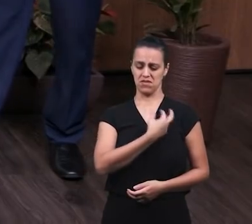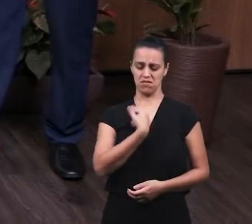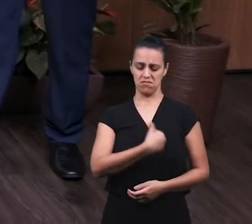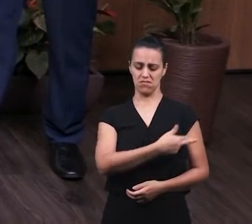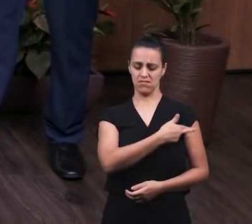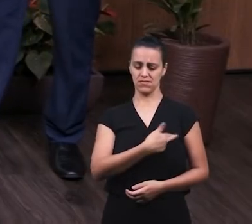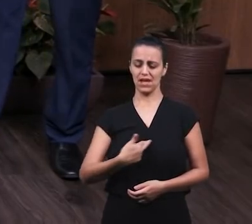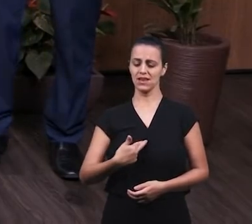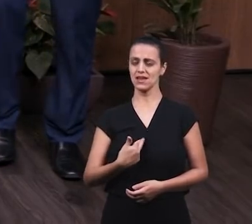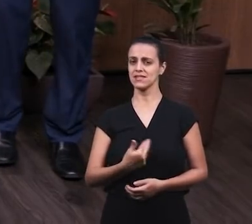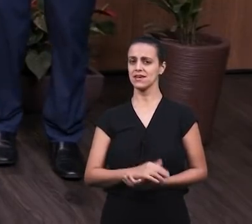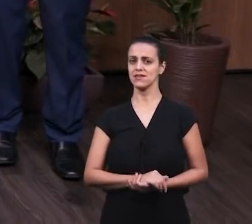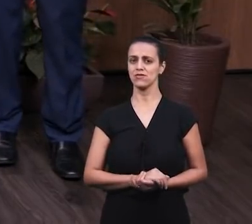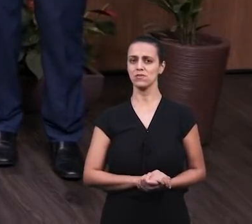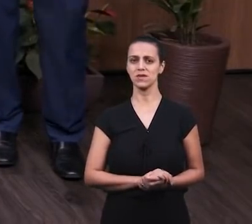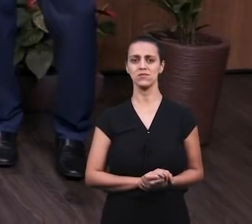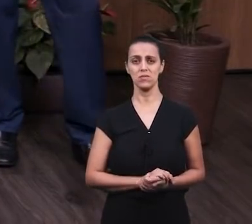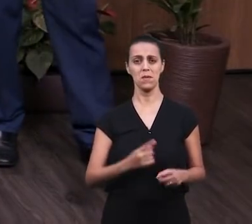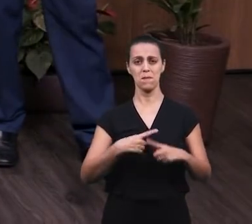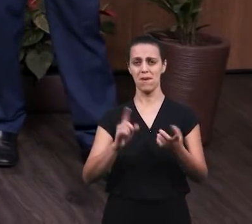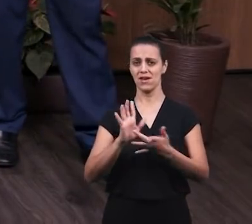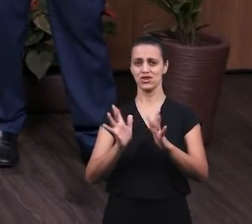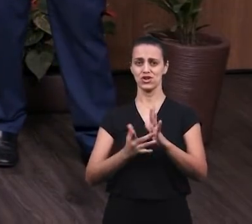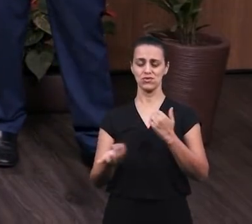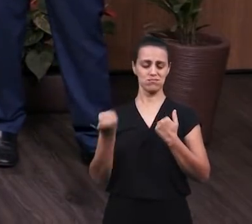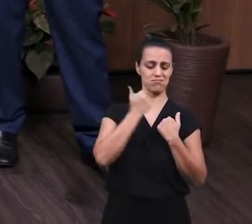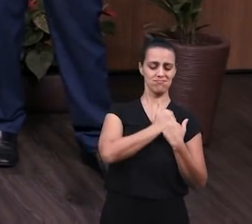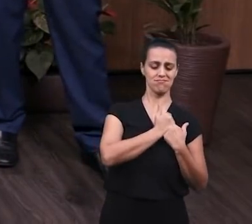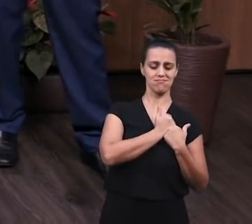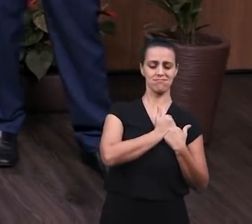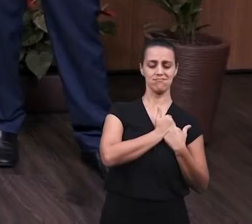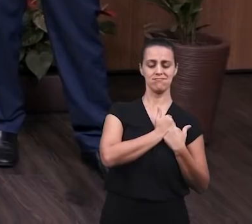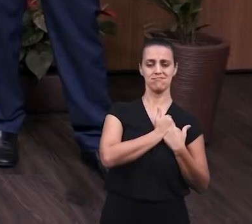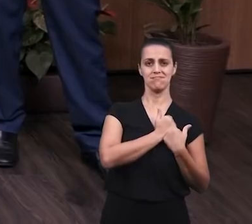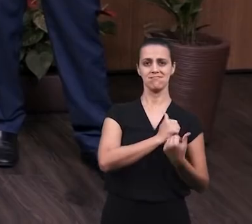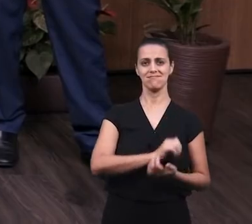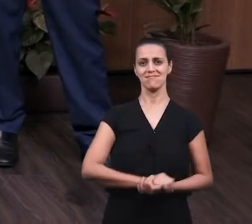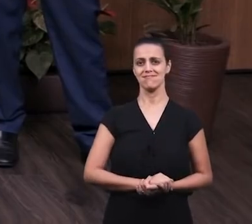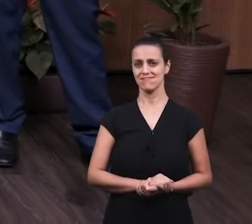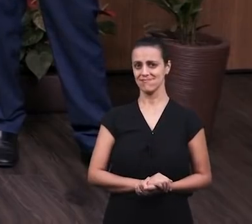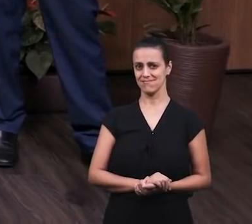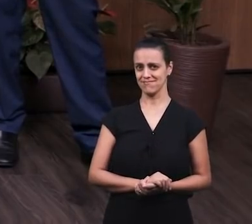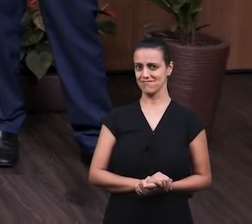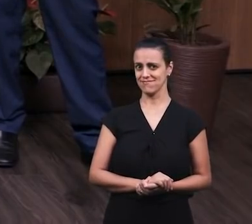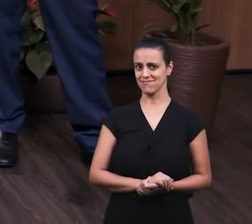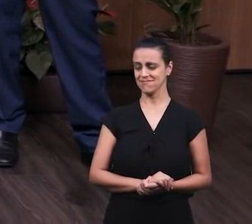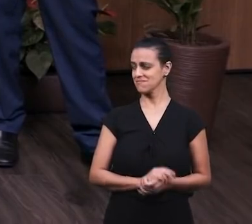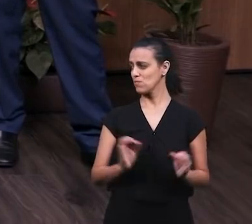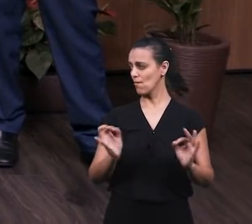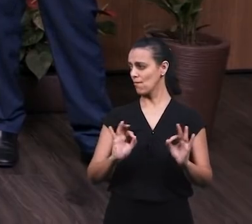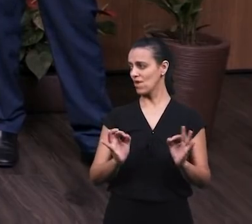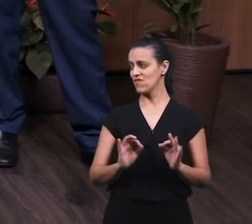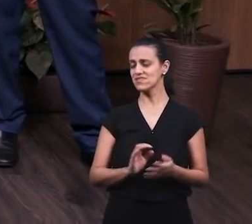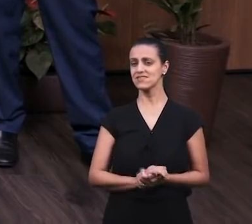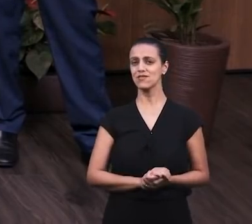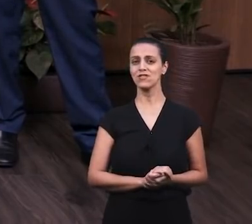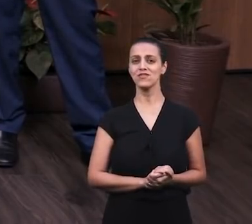mas Cristo vive em mim. Mas preste atenção numa coisa. Ninguém